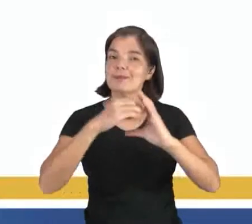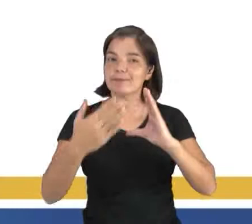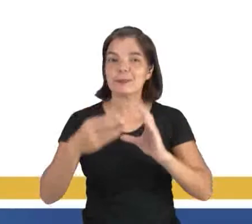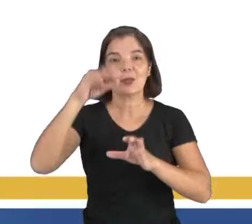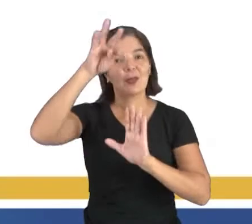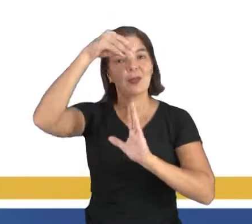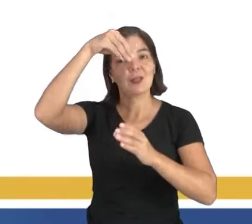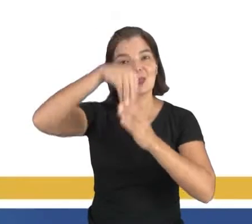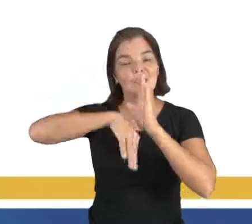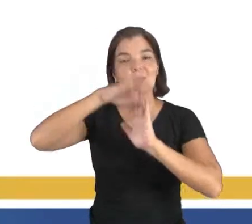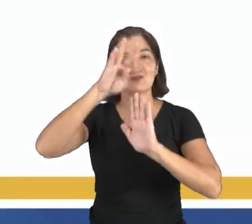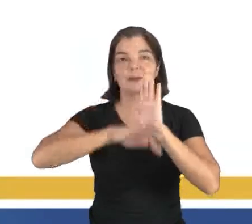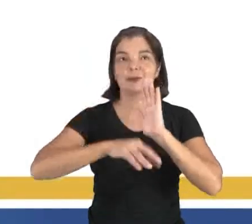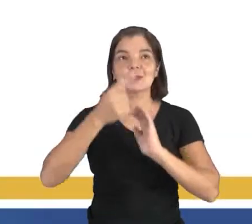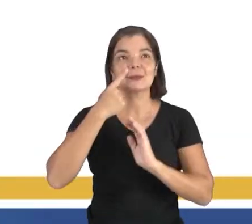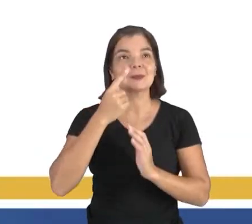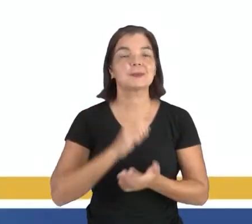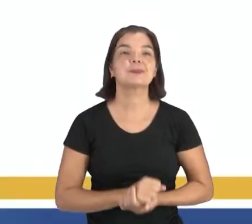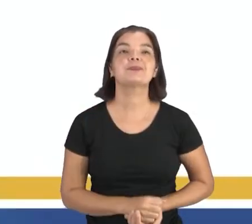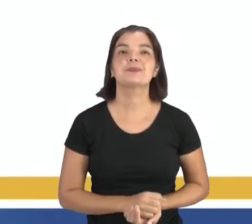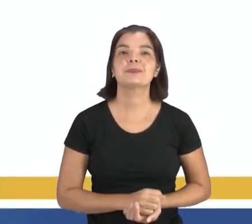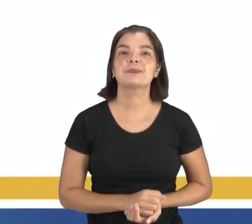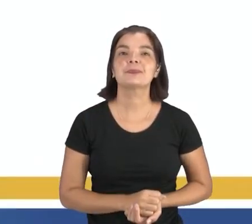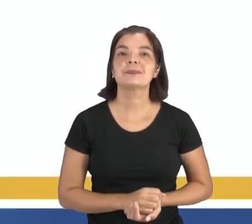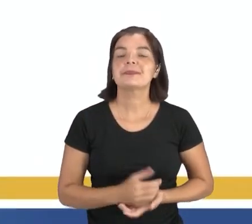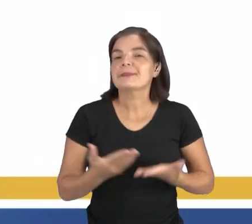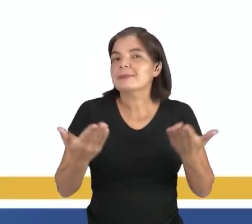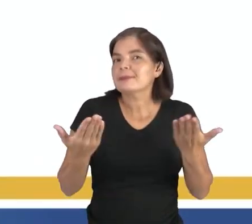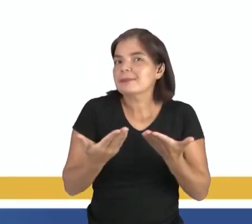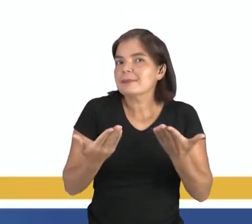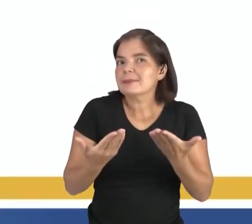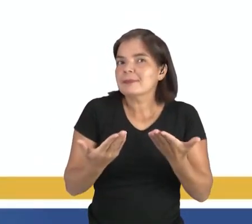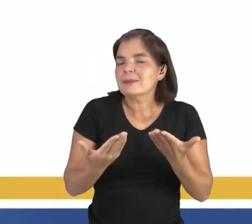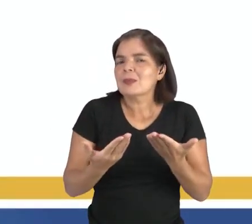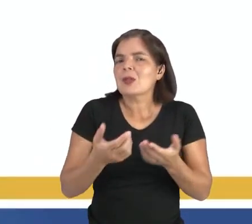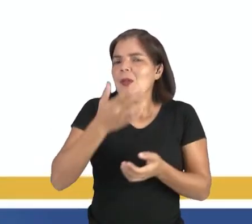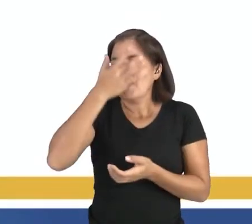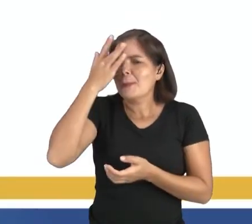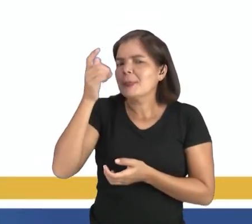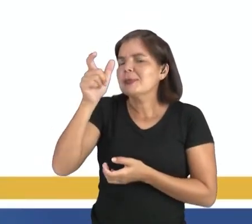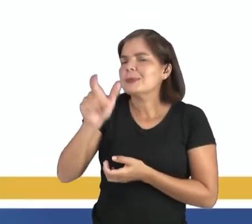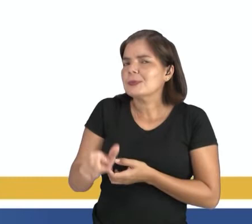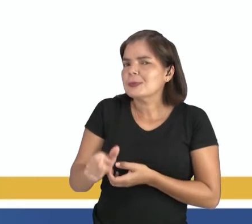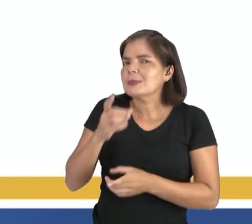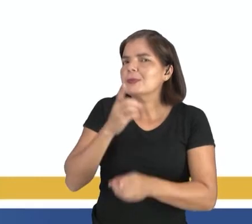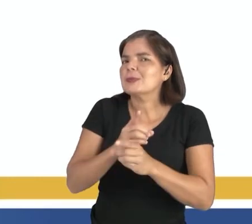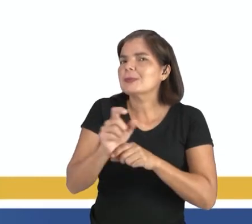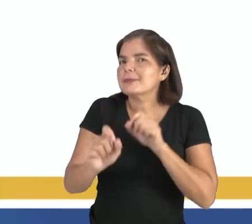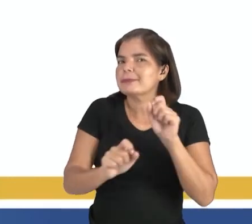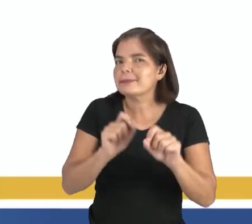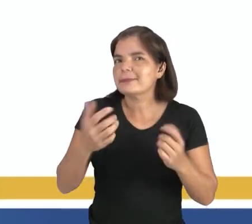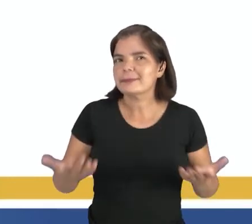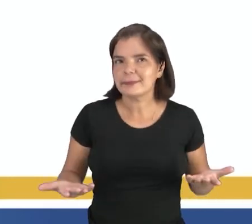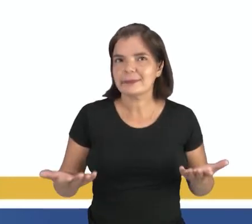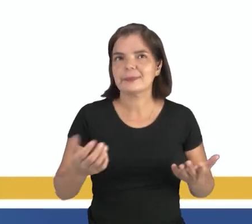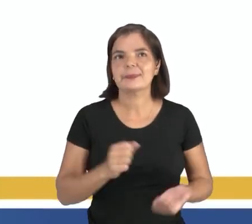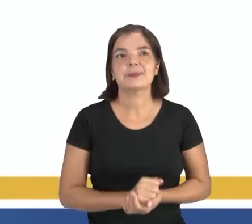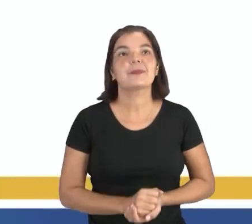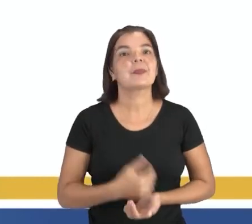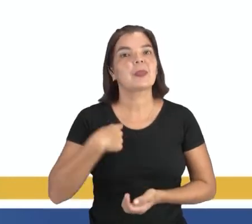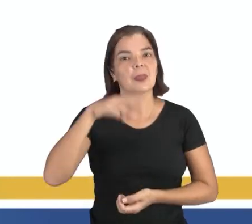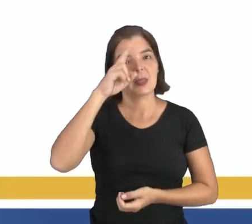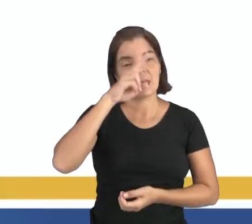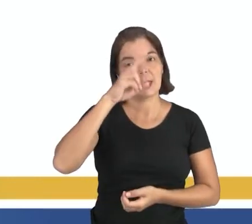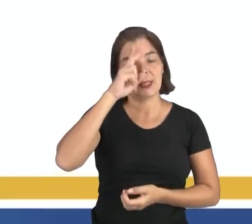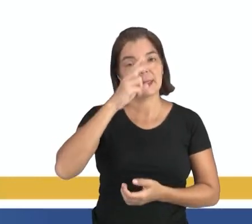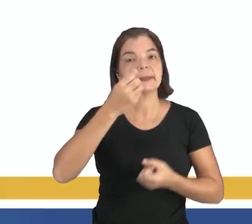no texto. Vamos prosseguir. E em relação ao personagem, o que nós encontramos? A